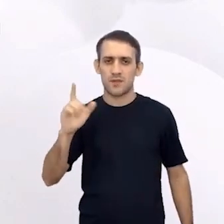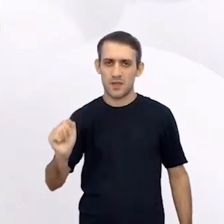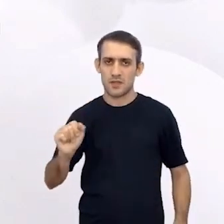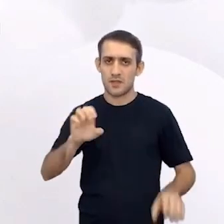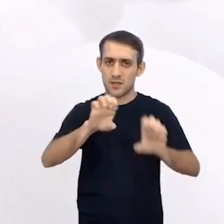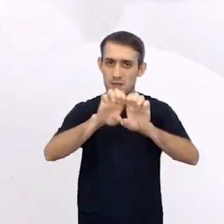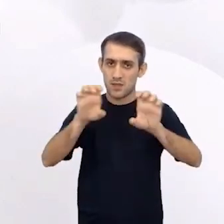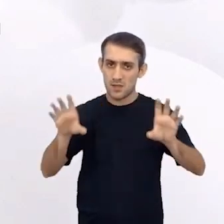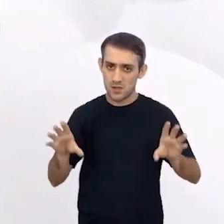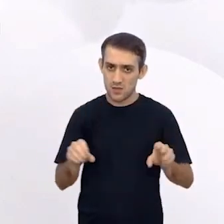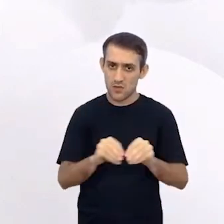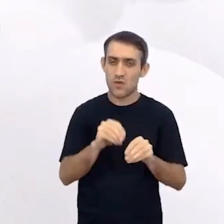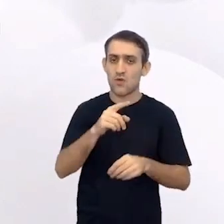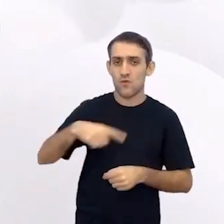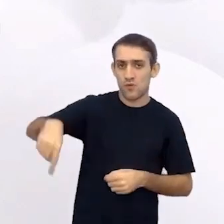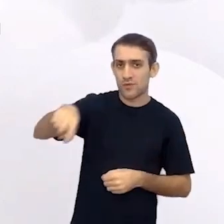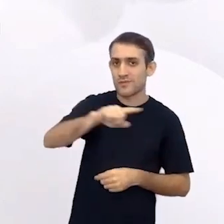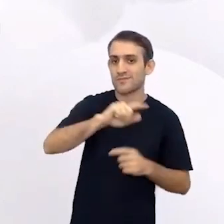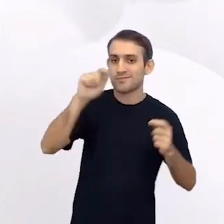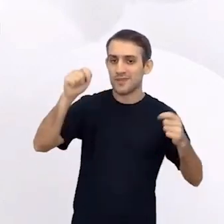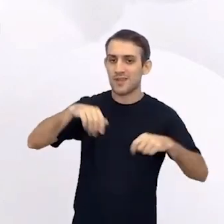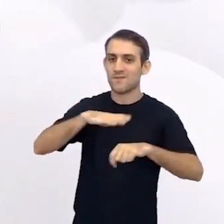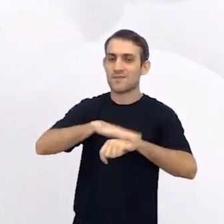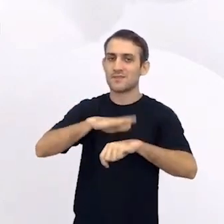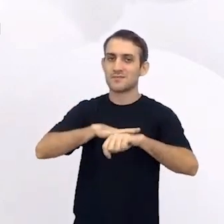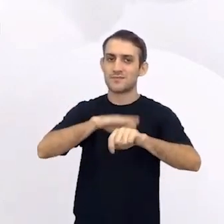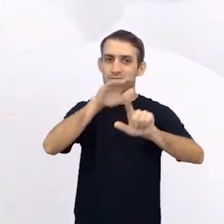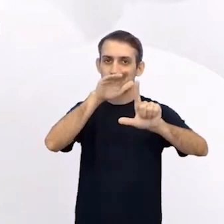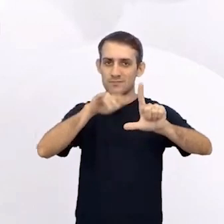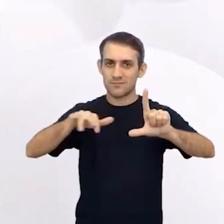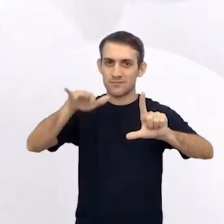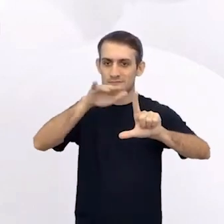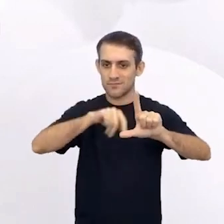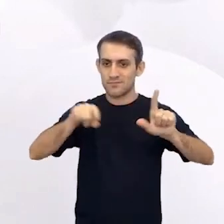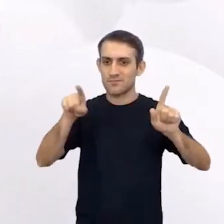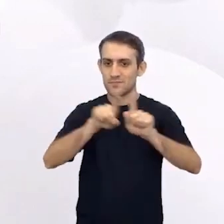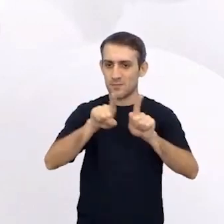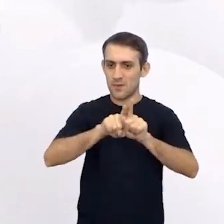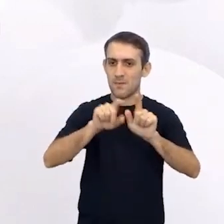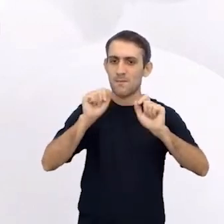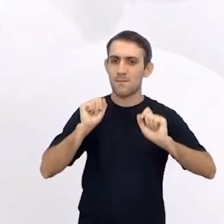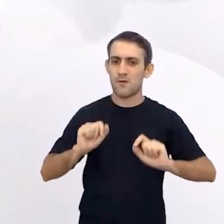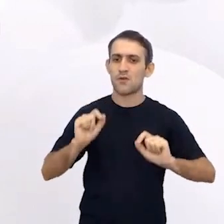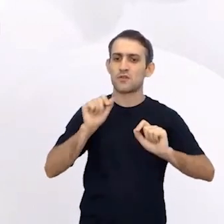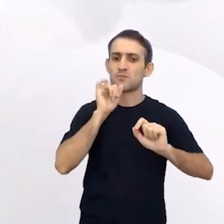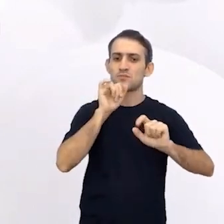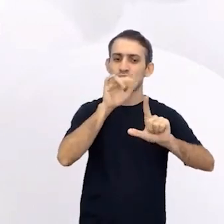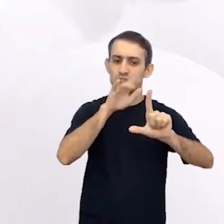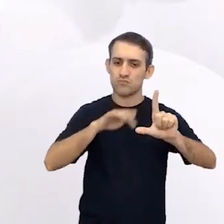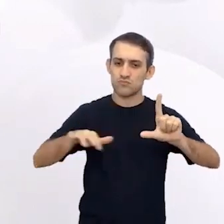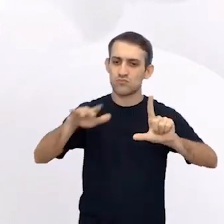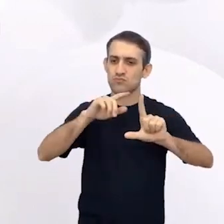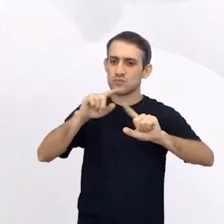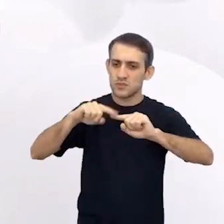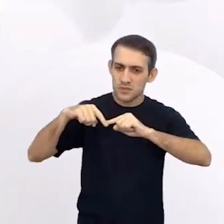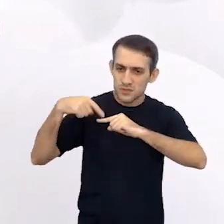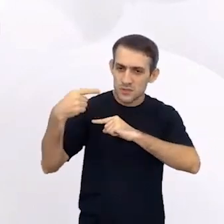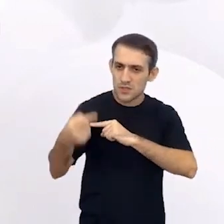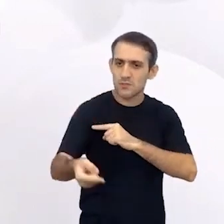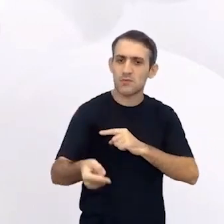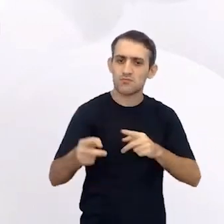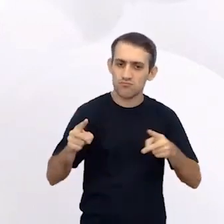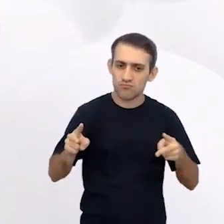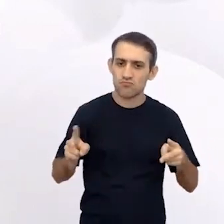Vocês podem escanear e ir fazendo, né? Também como pode escanear e depois continuar